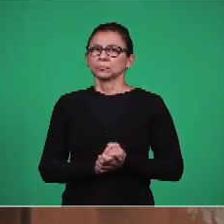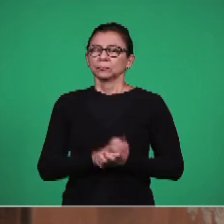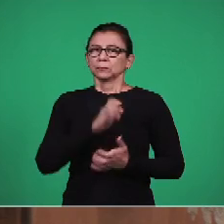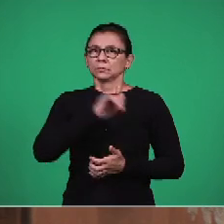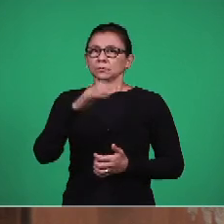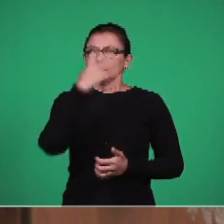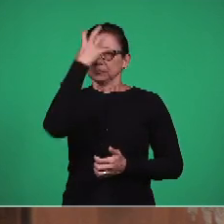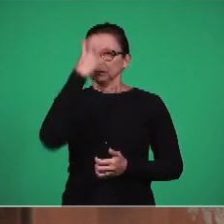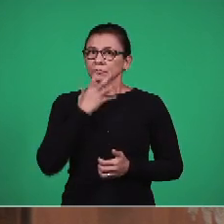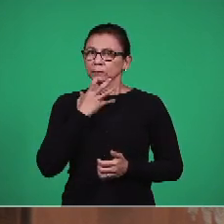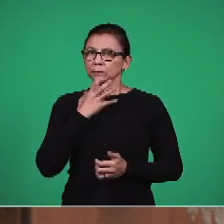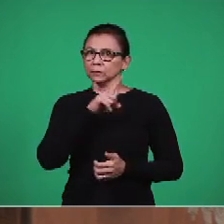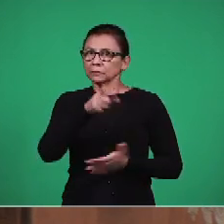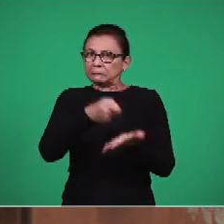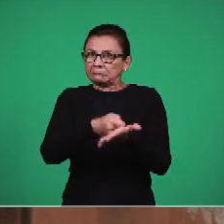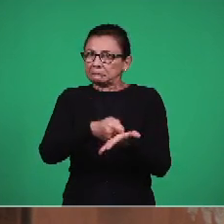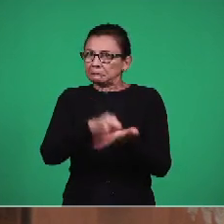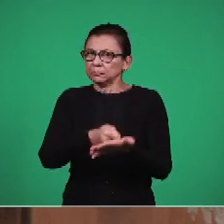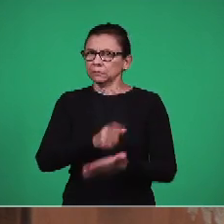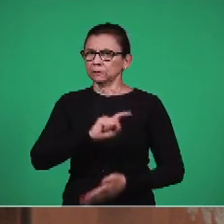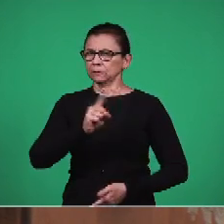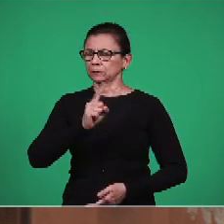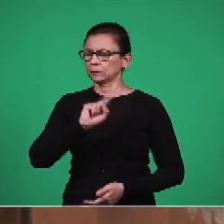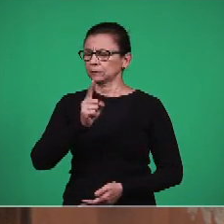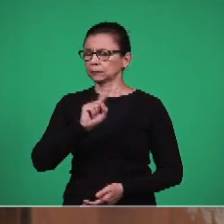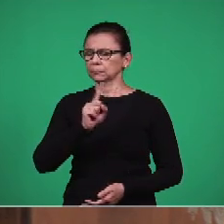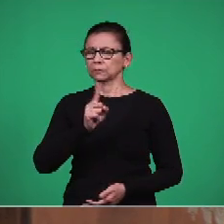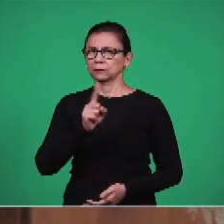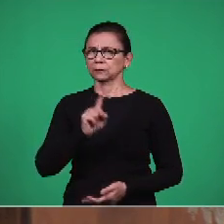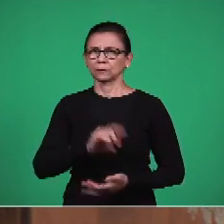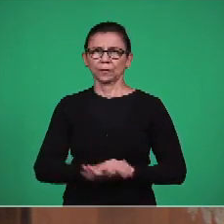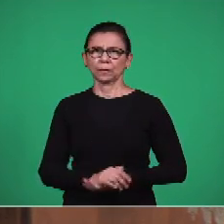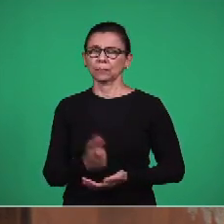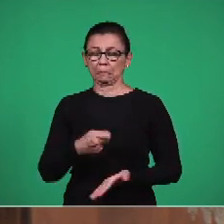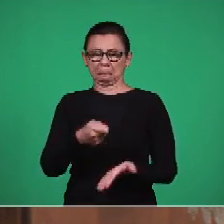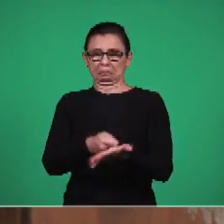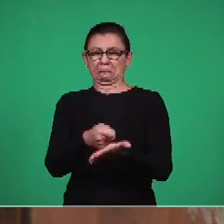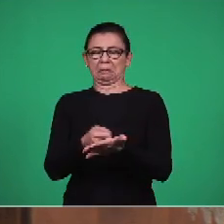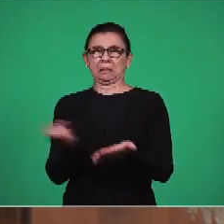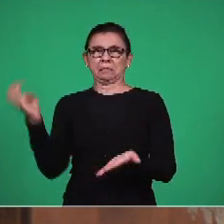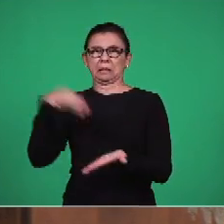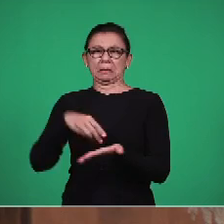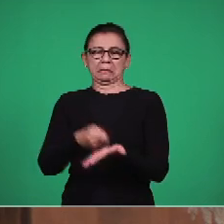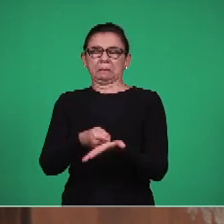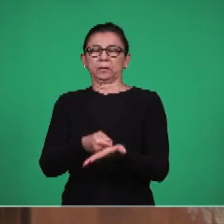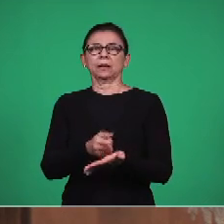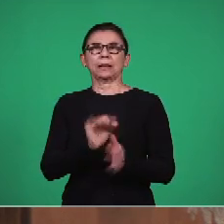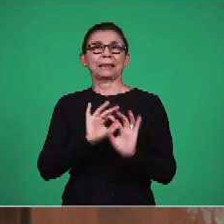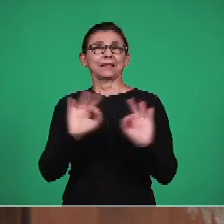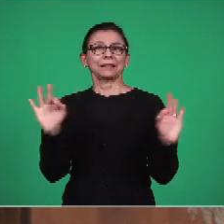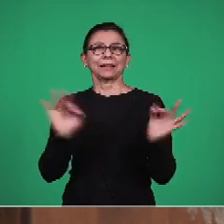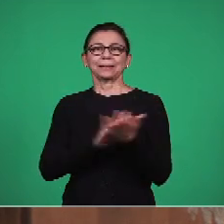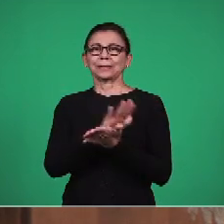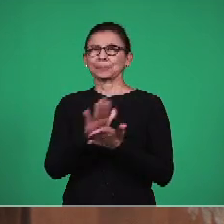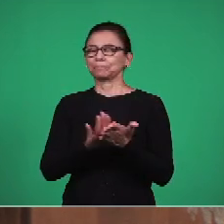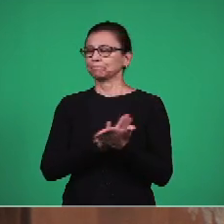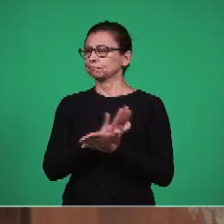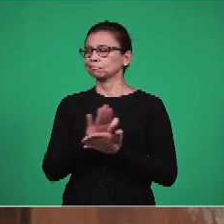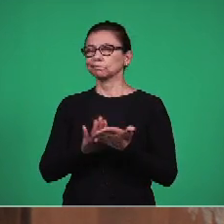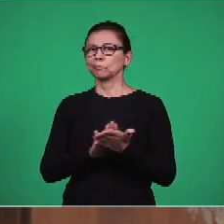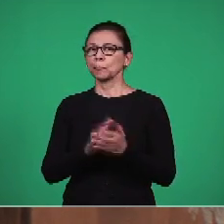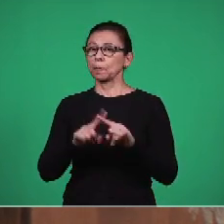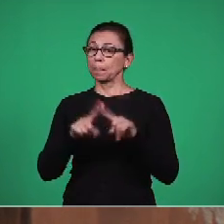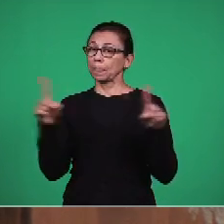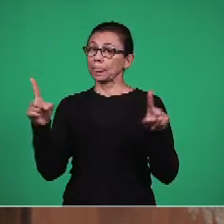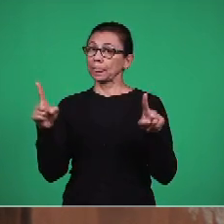Você não é obrigado, absolutamente. Não existe obrigação. A Igreja Maranata está te obrigando, não. A nada, absolutamente. Mas ela está